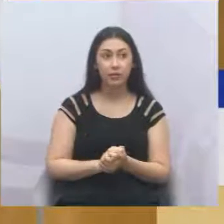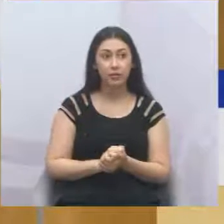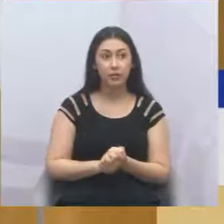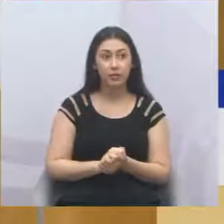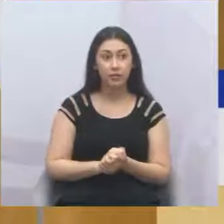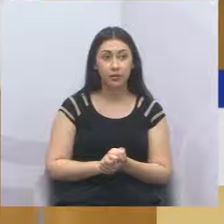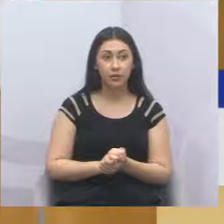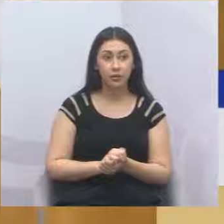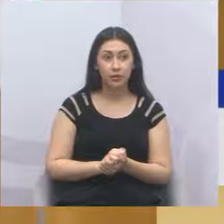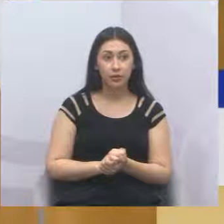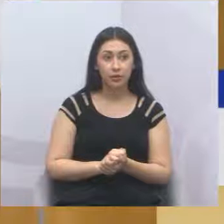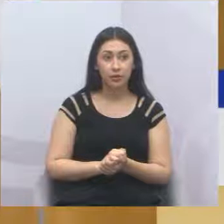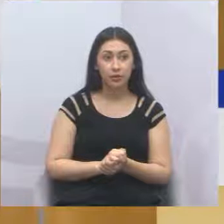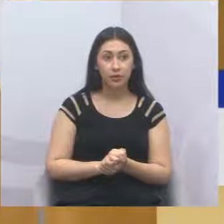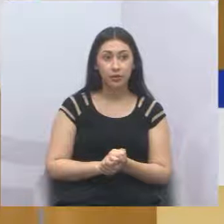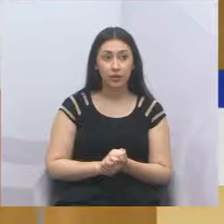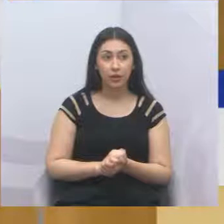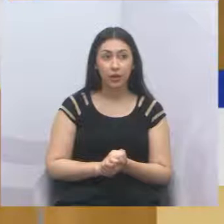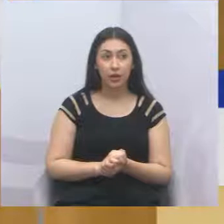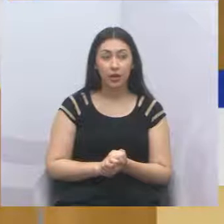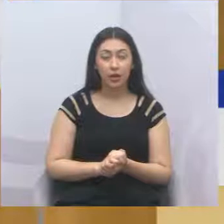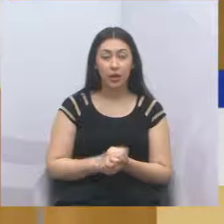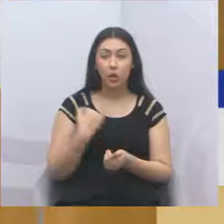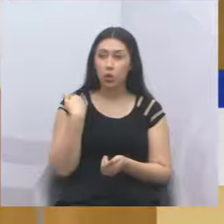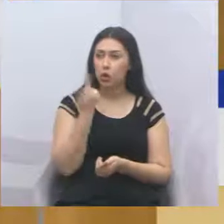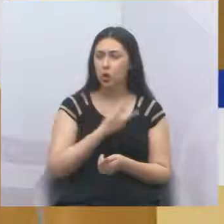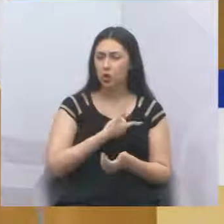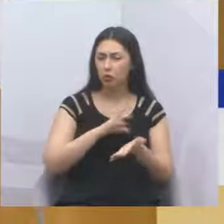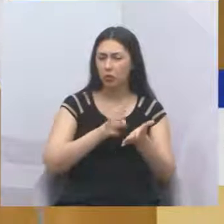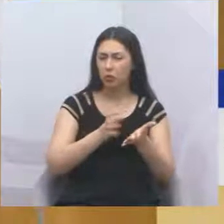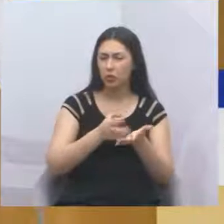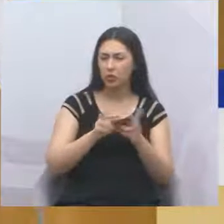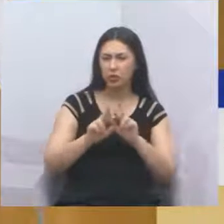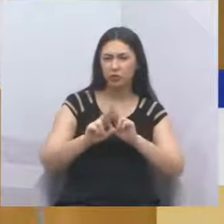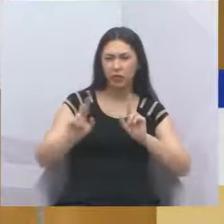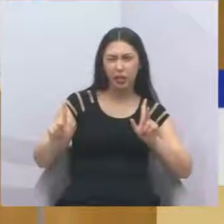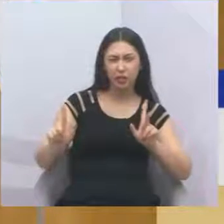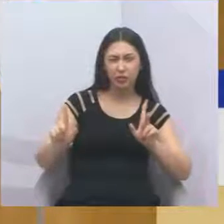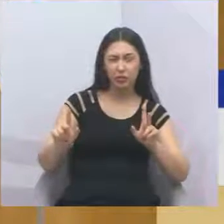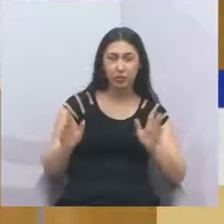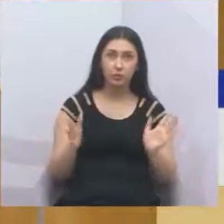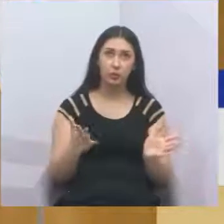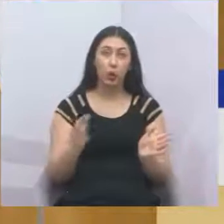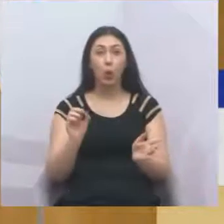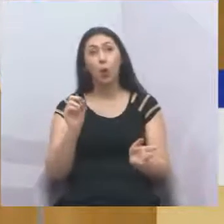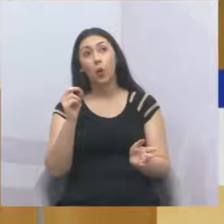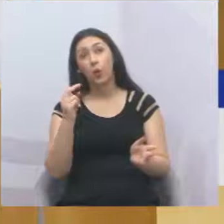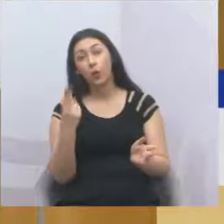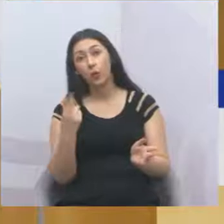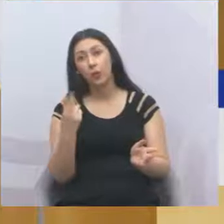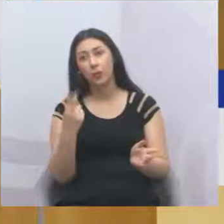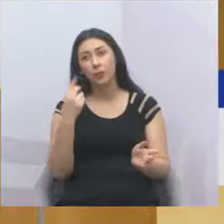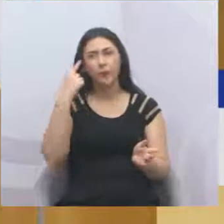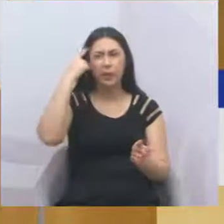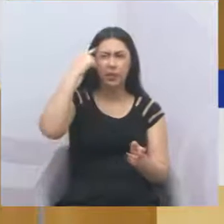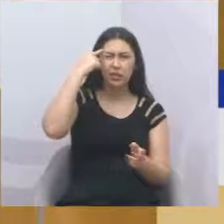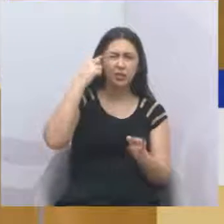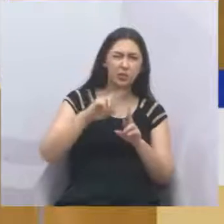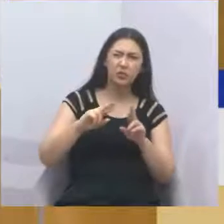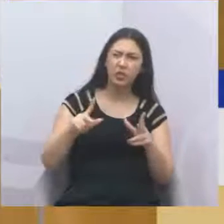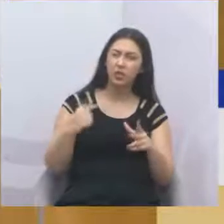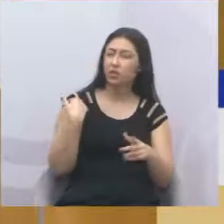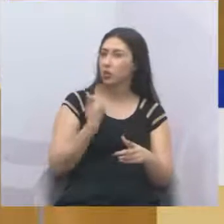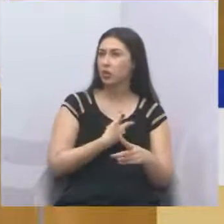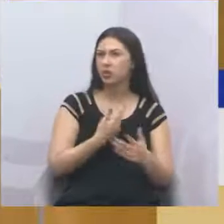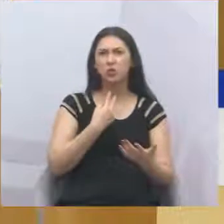né? Não é porque somos de partidos distintos, não é porque em alguns pontos pensamos diferente, que